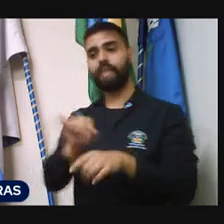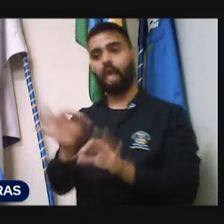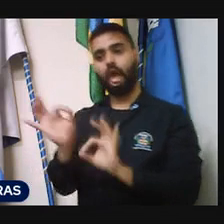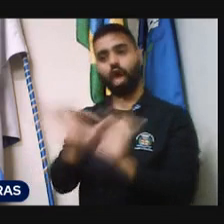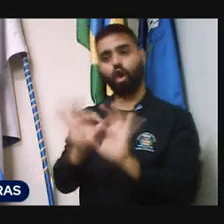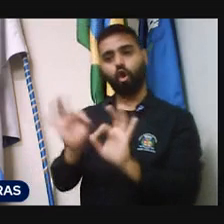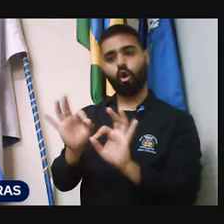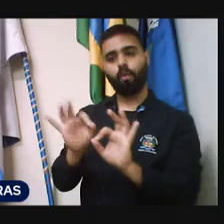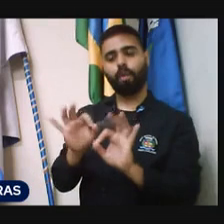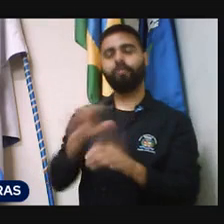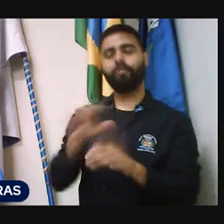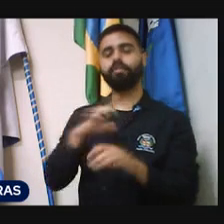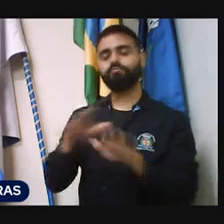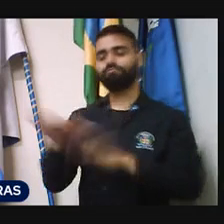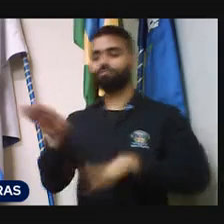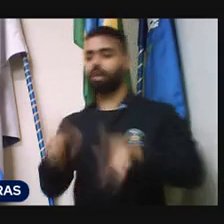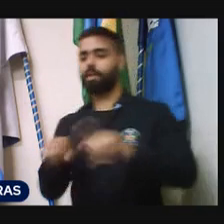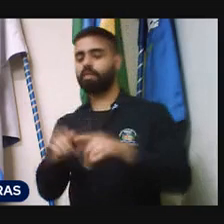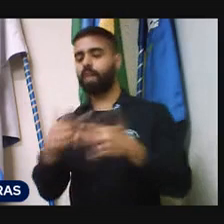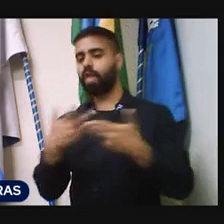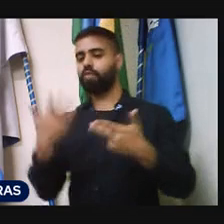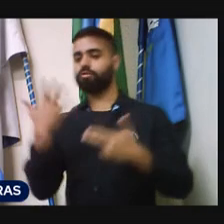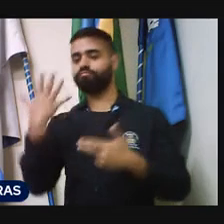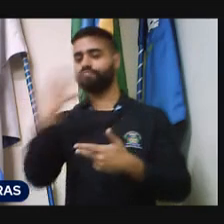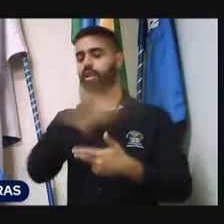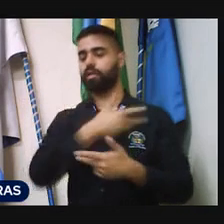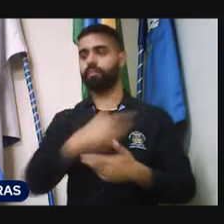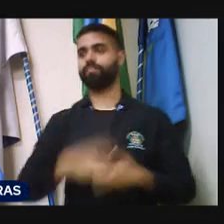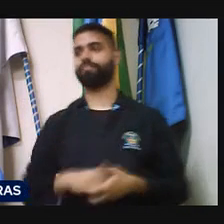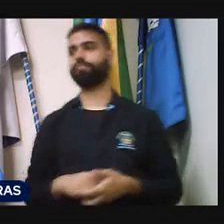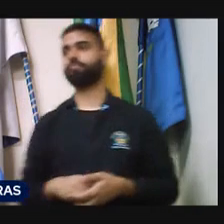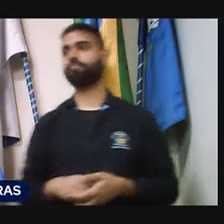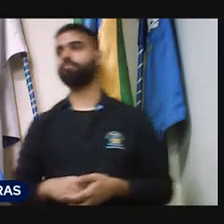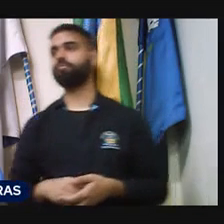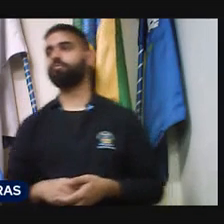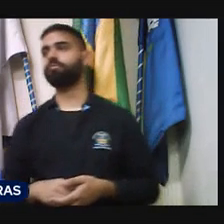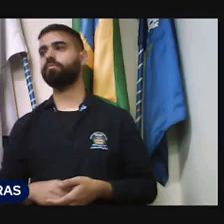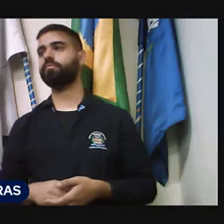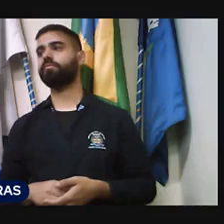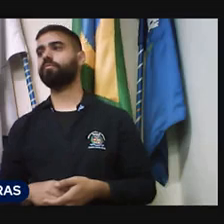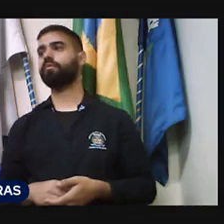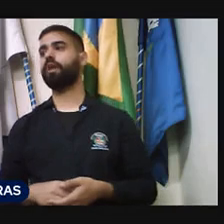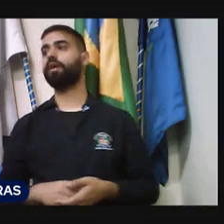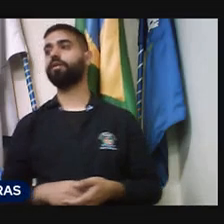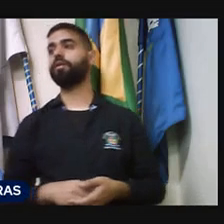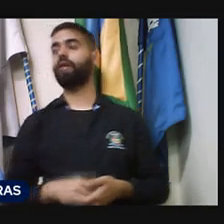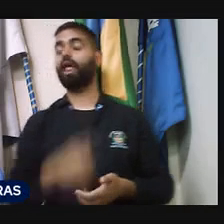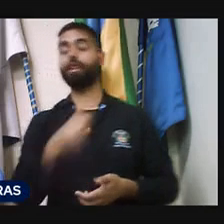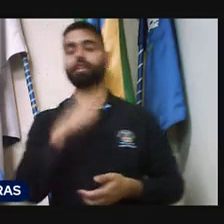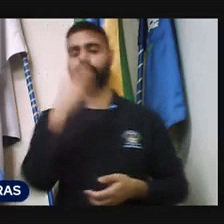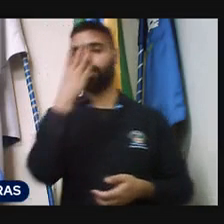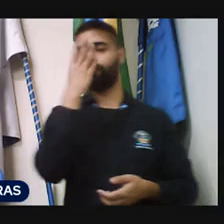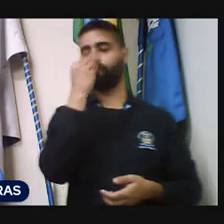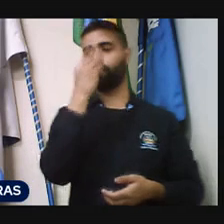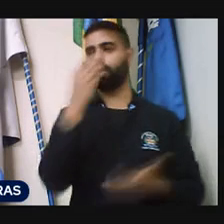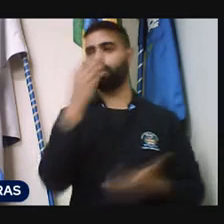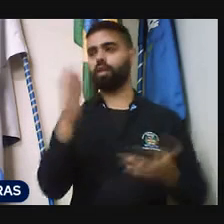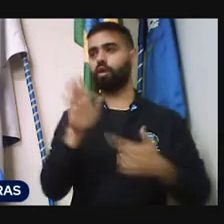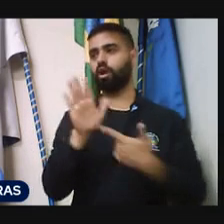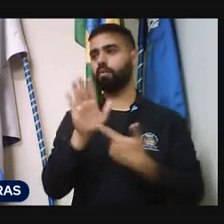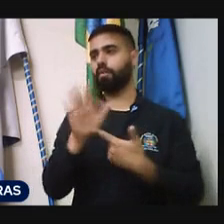estaremos preservando o seu aspecto aspecto visual seguem algumas fotos atuais do terminal